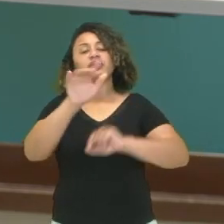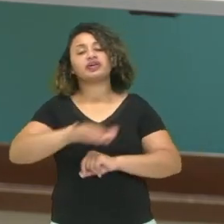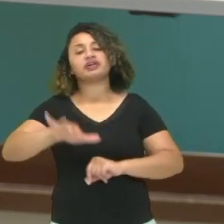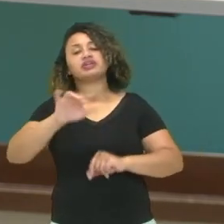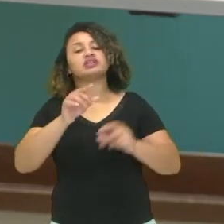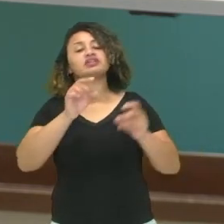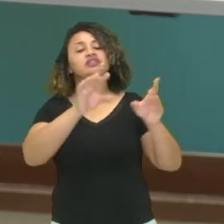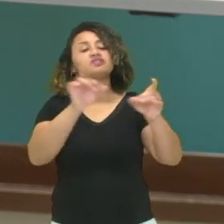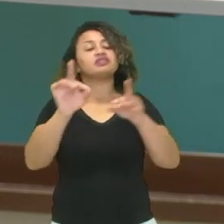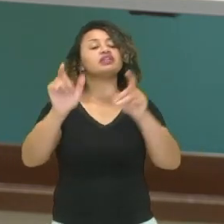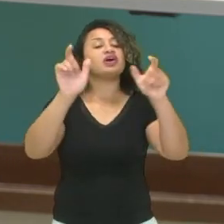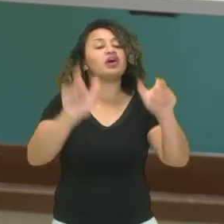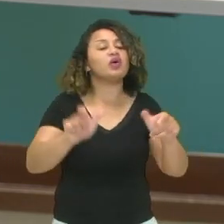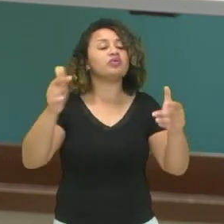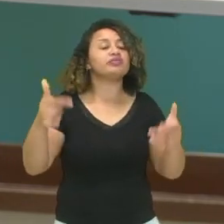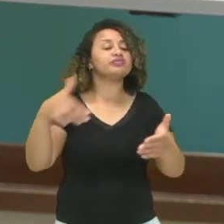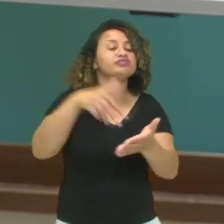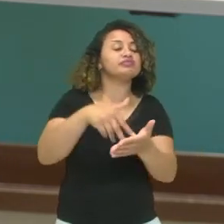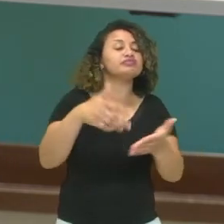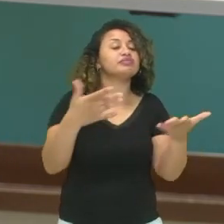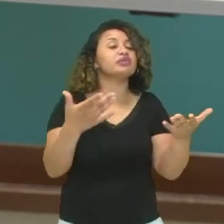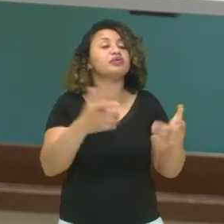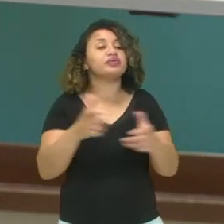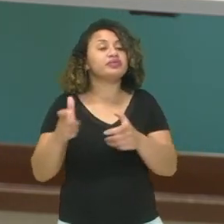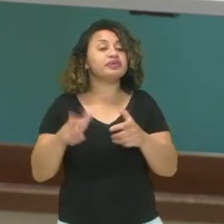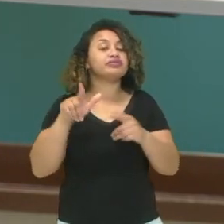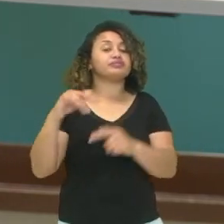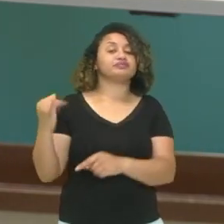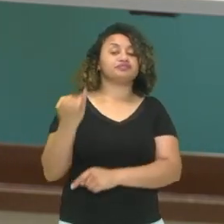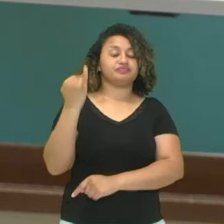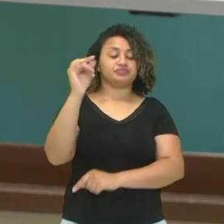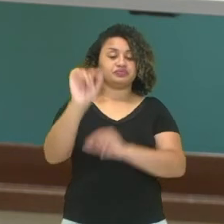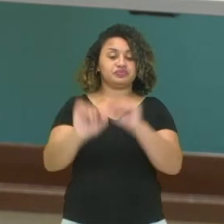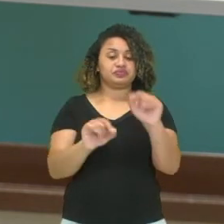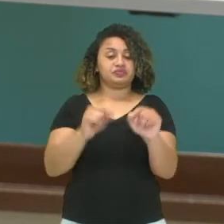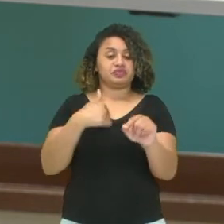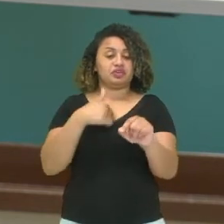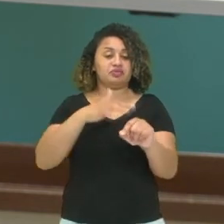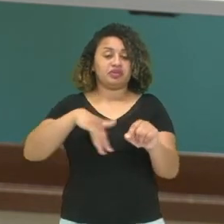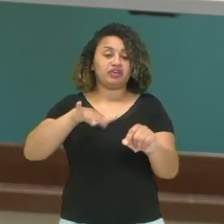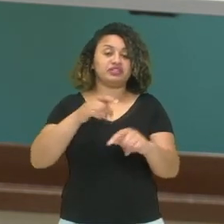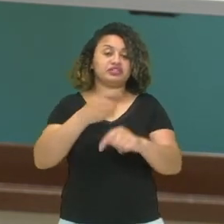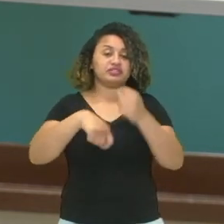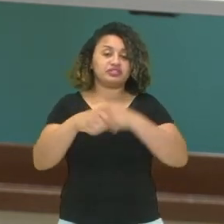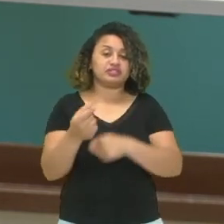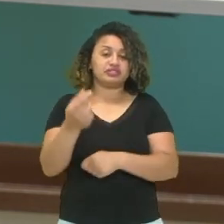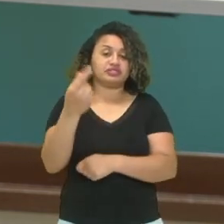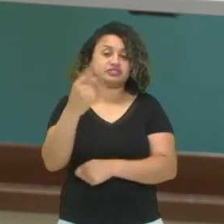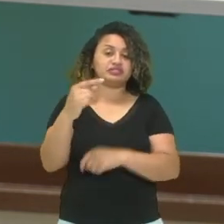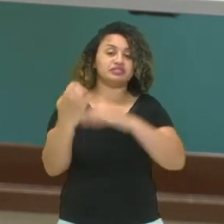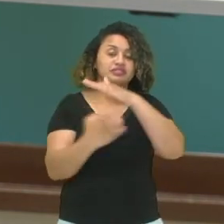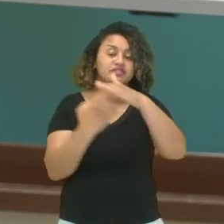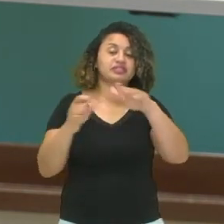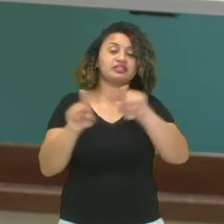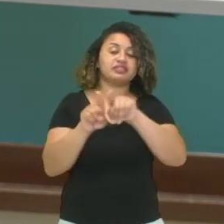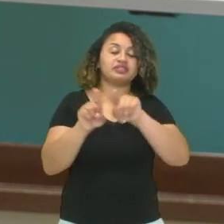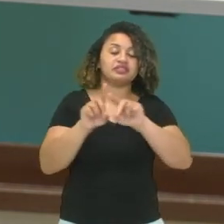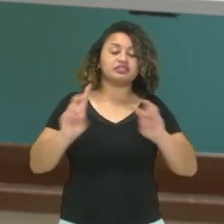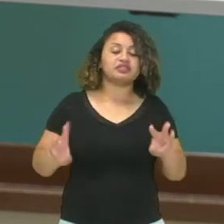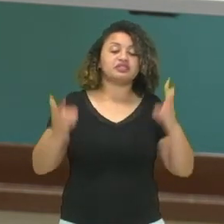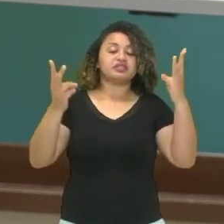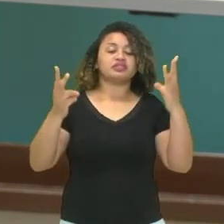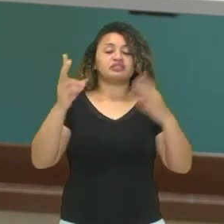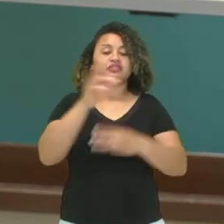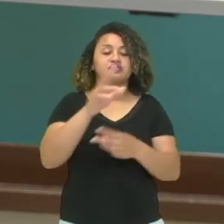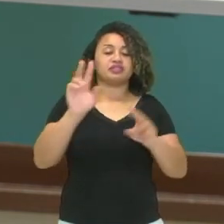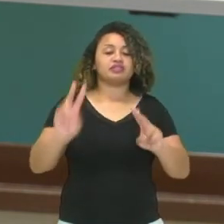vai instalar, é extremamente importante para a saúde financeira da sua empresa e também para ela se valorizar dentro do